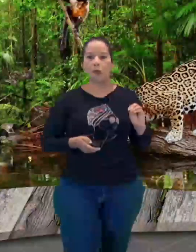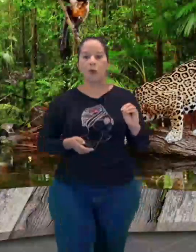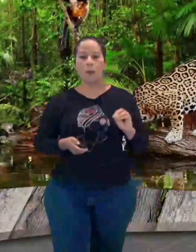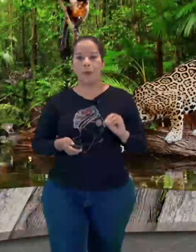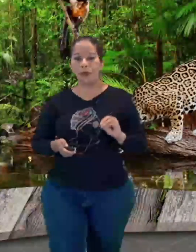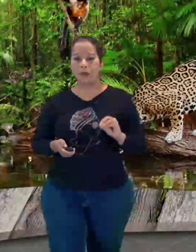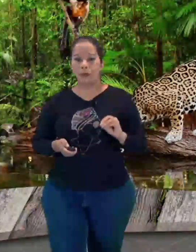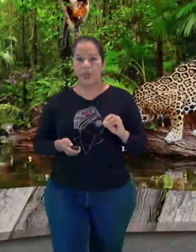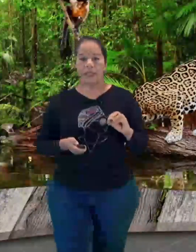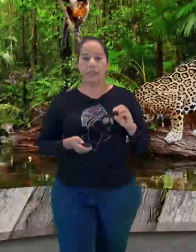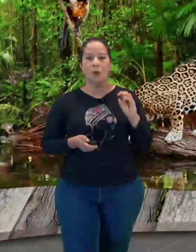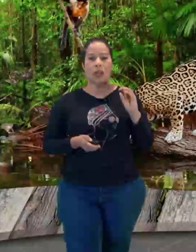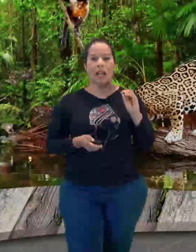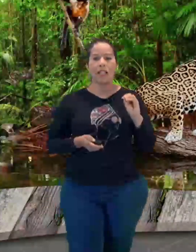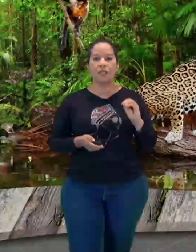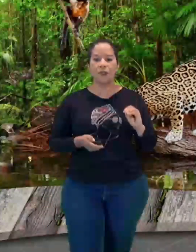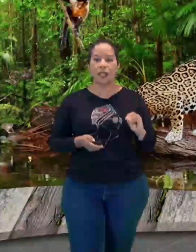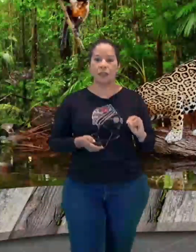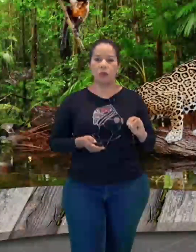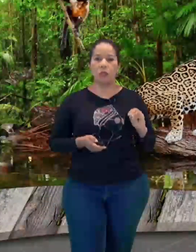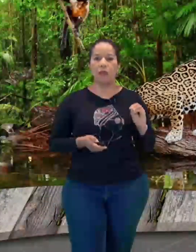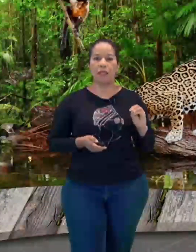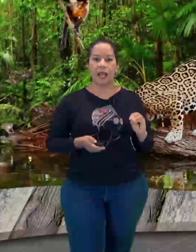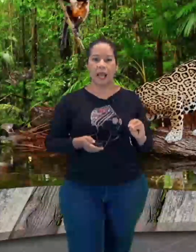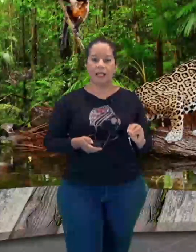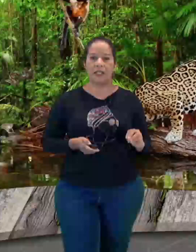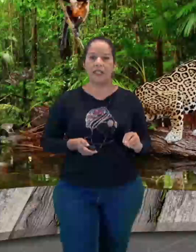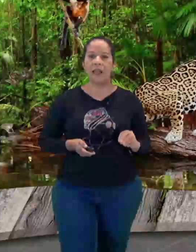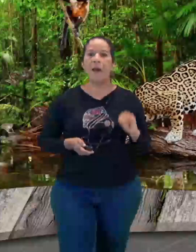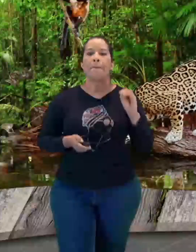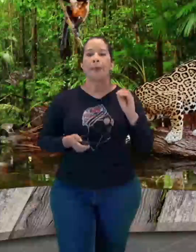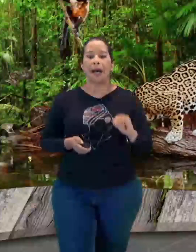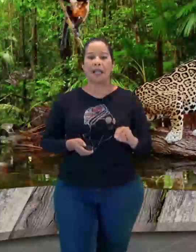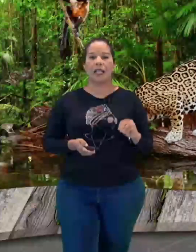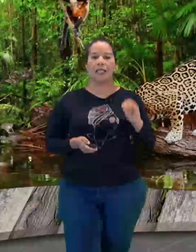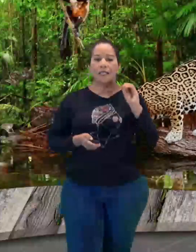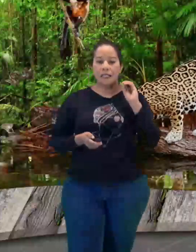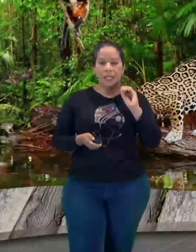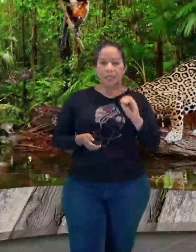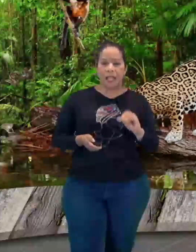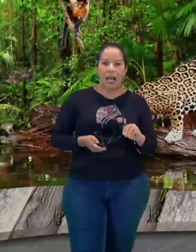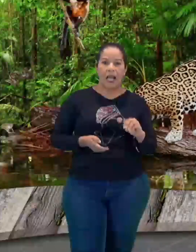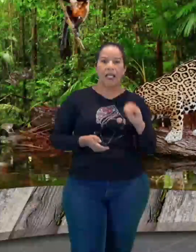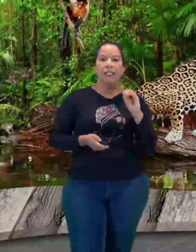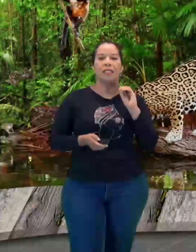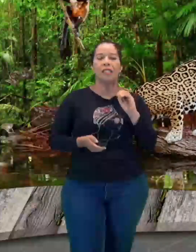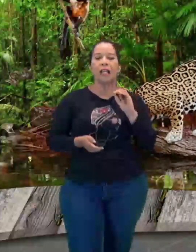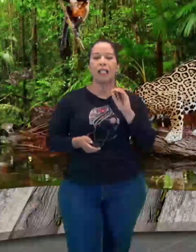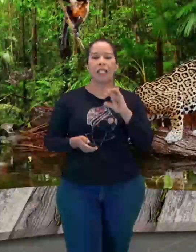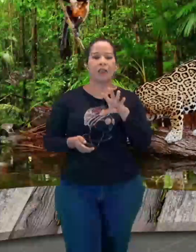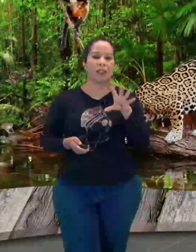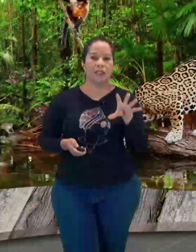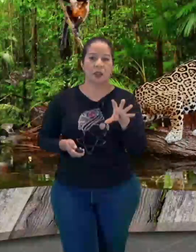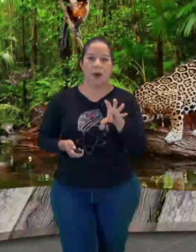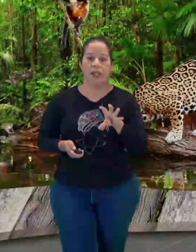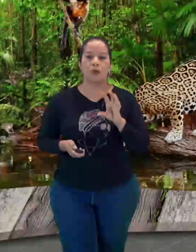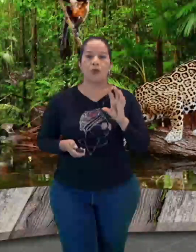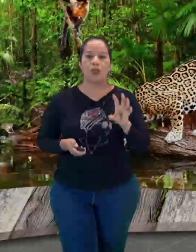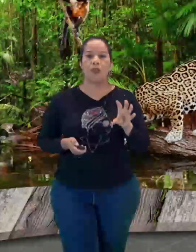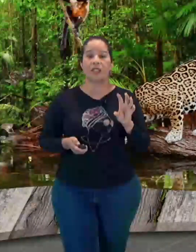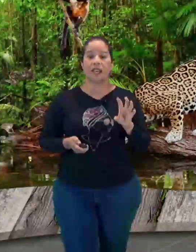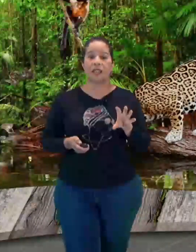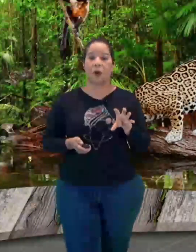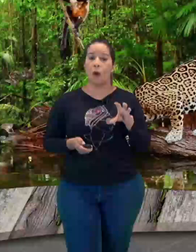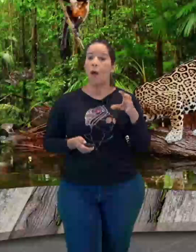5 grupos, né, 5 classificações baseadas para tratar da classificação aí